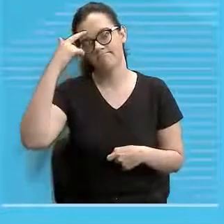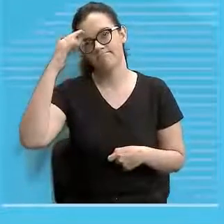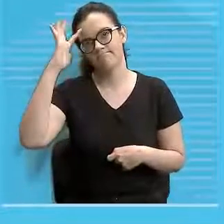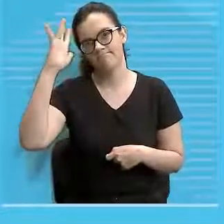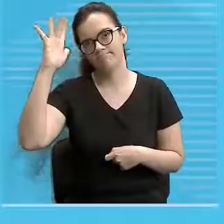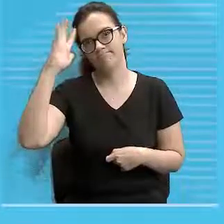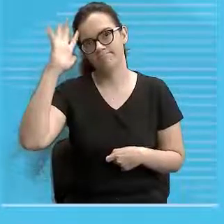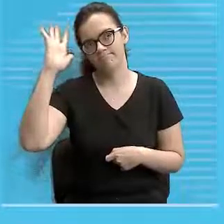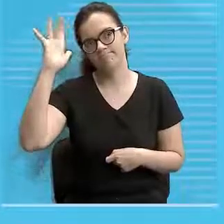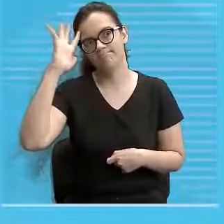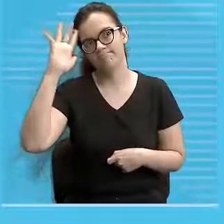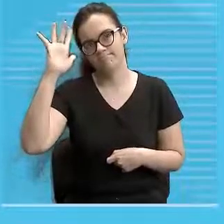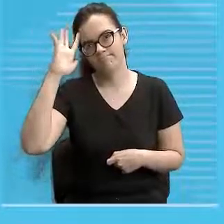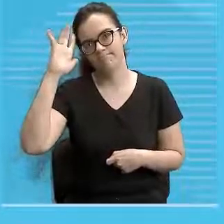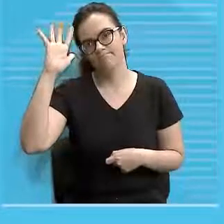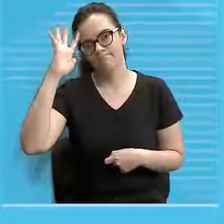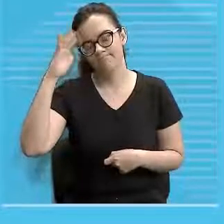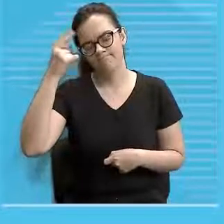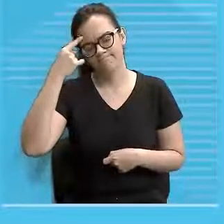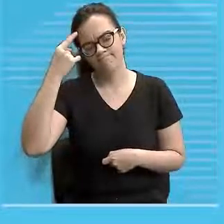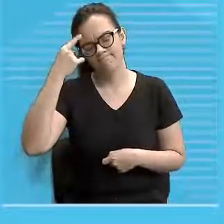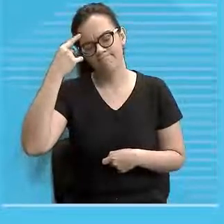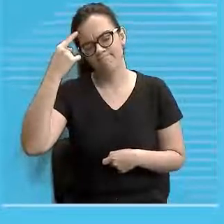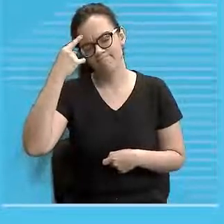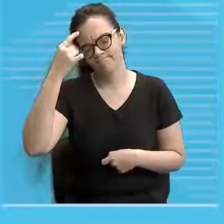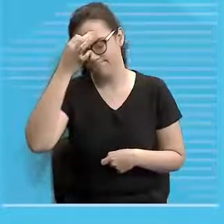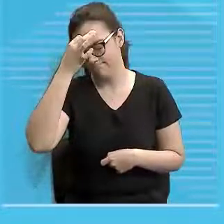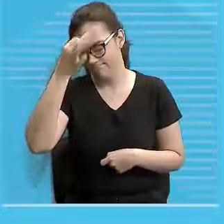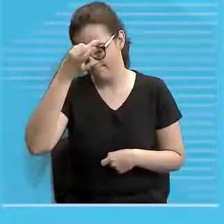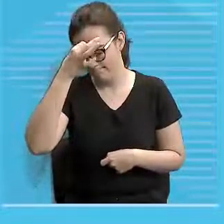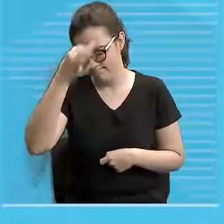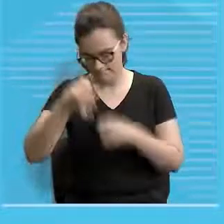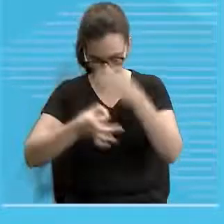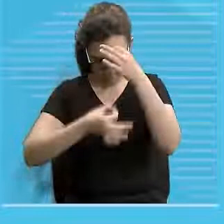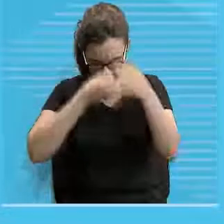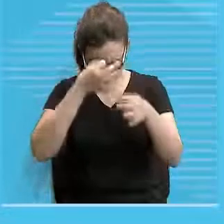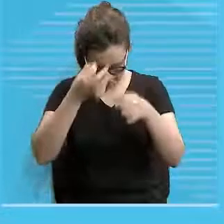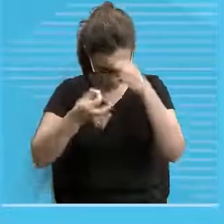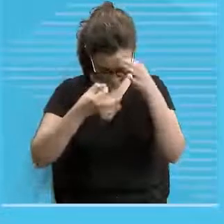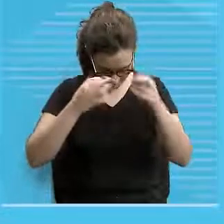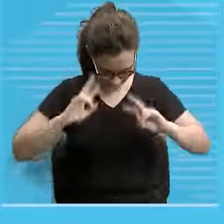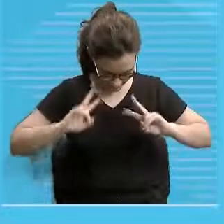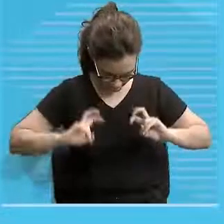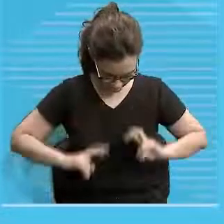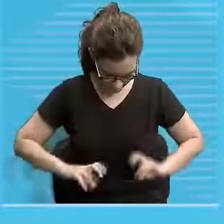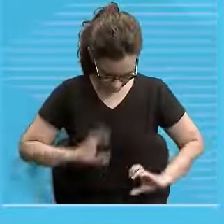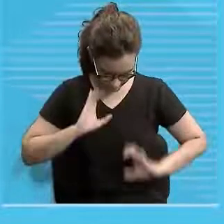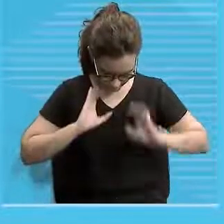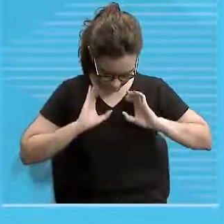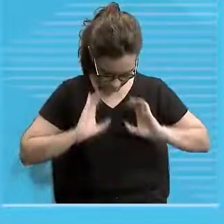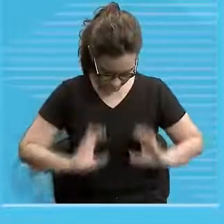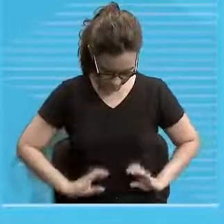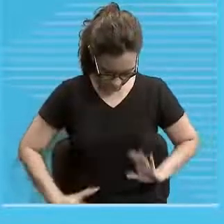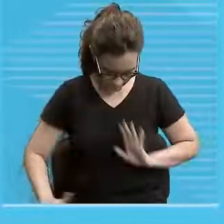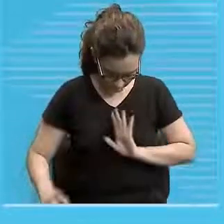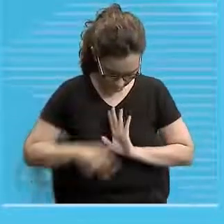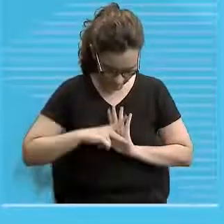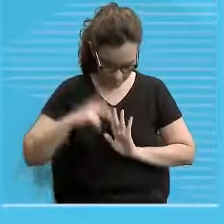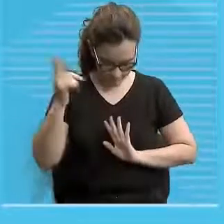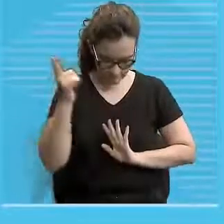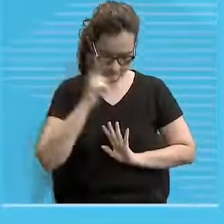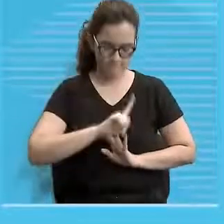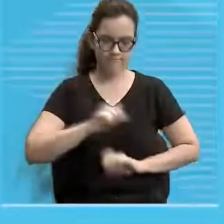uma autoanálise, uma autocrítica, para tu conseguir observar o teu comportamento. Tá certo? E